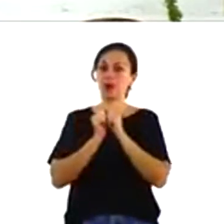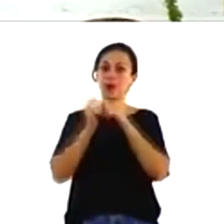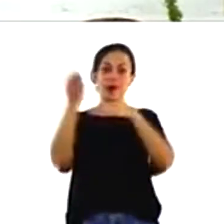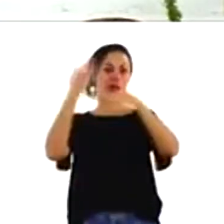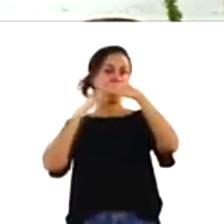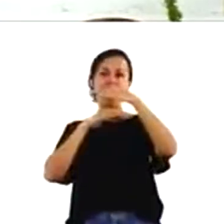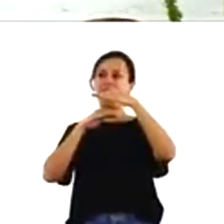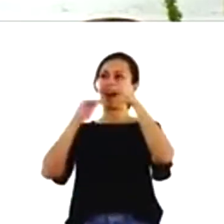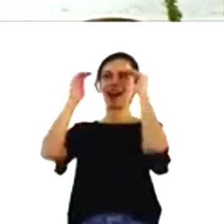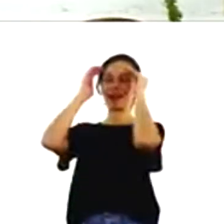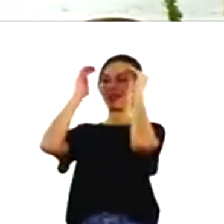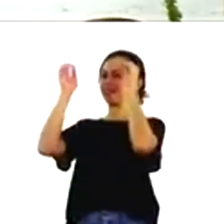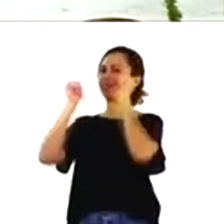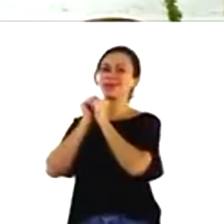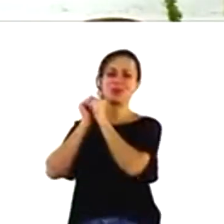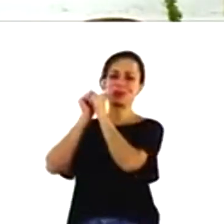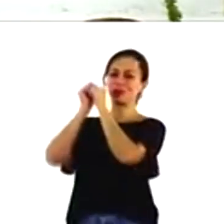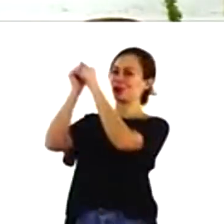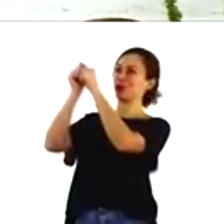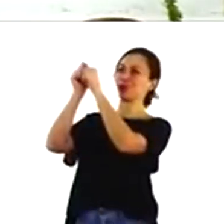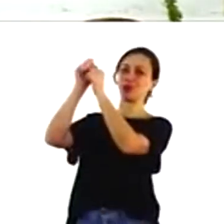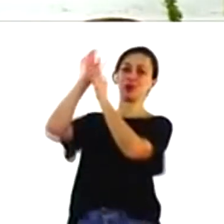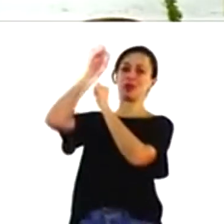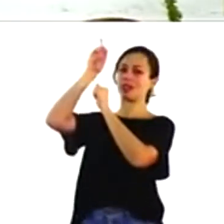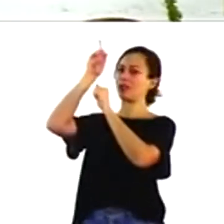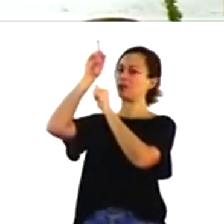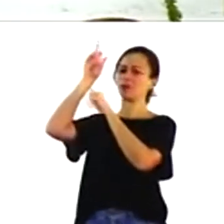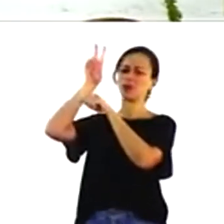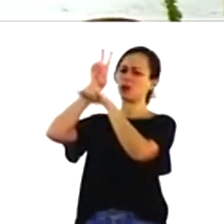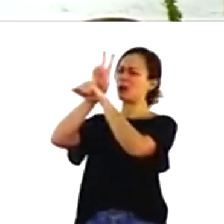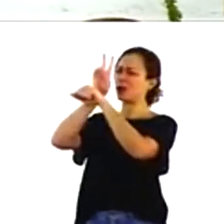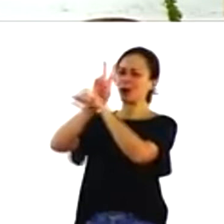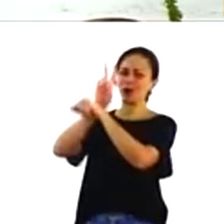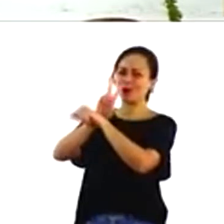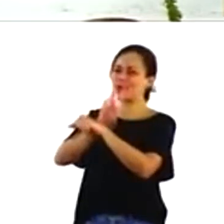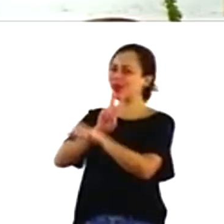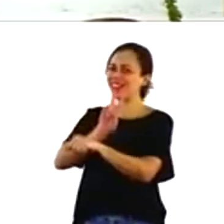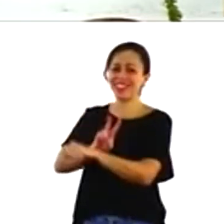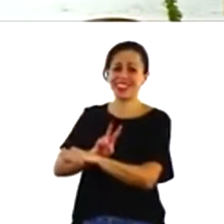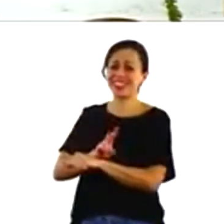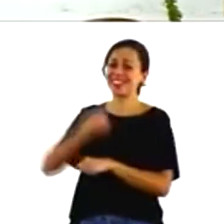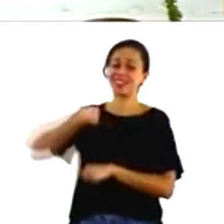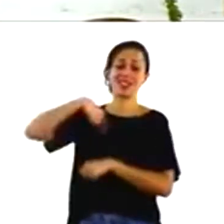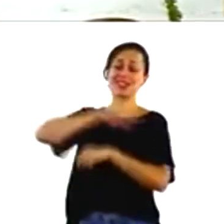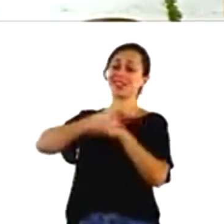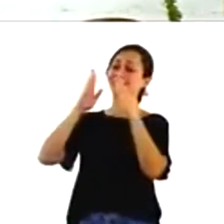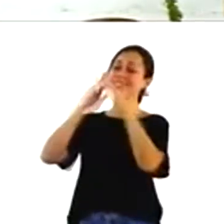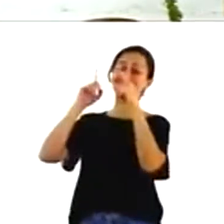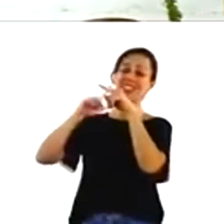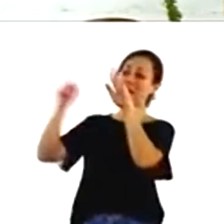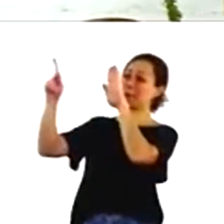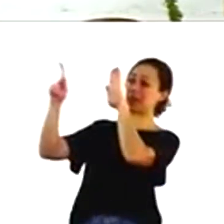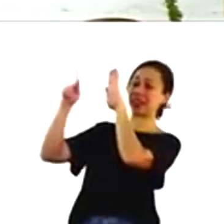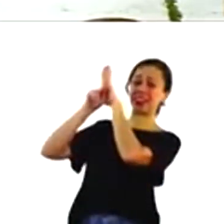que enche todas as coisas. A igreja, querido, a igreja,